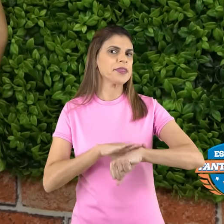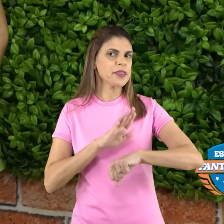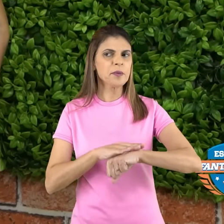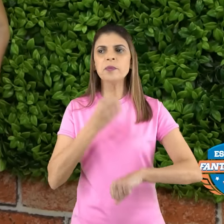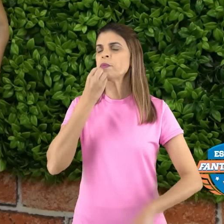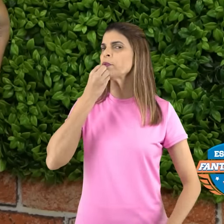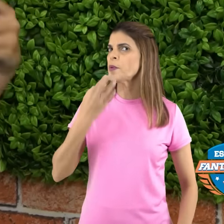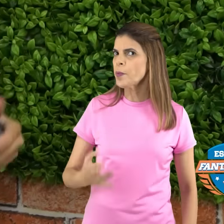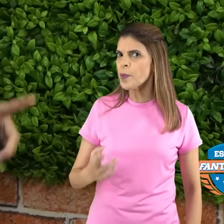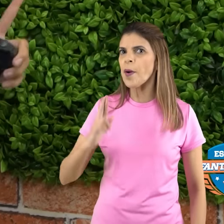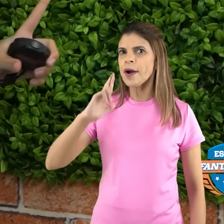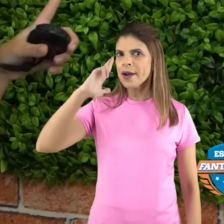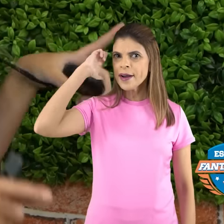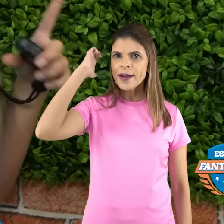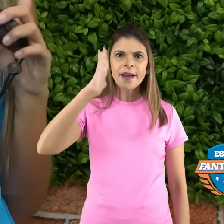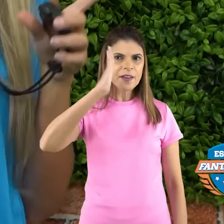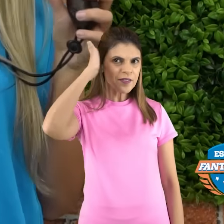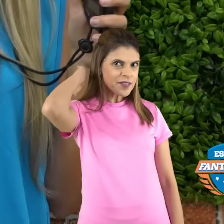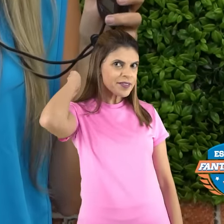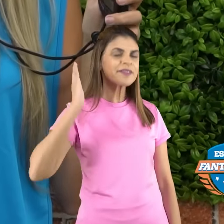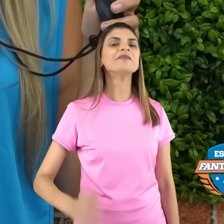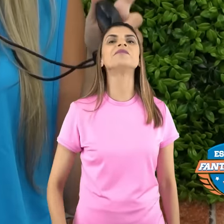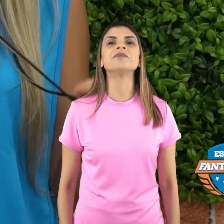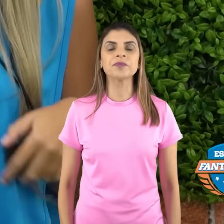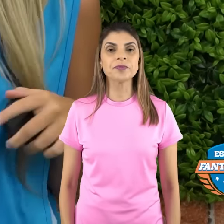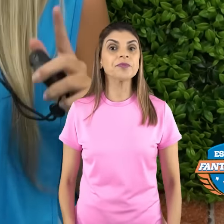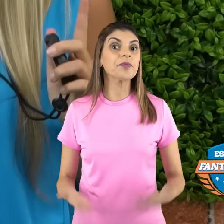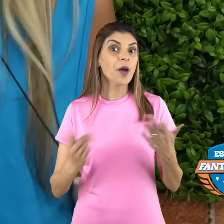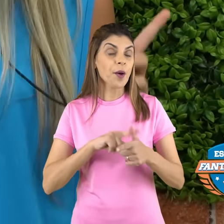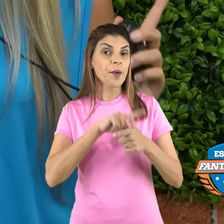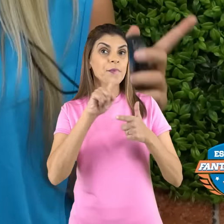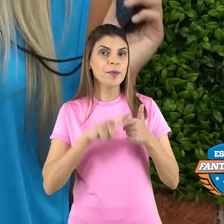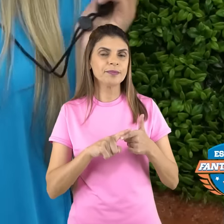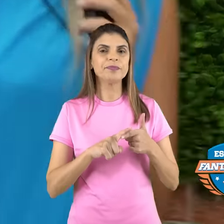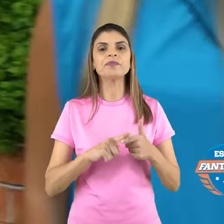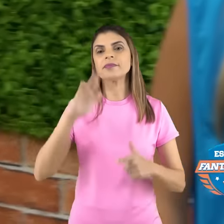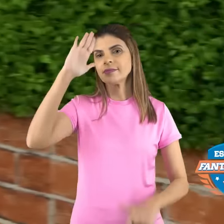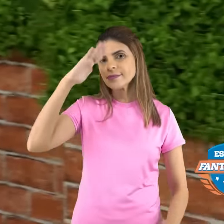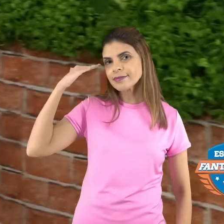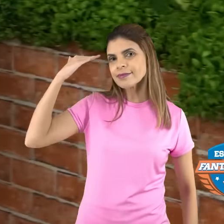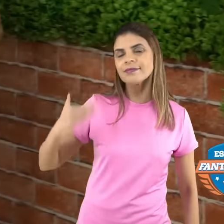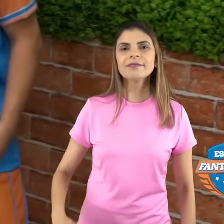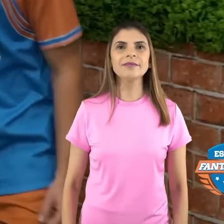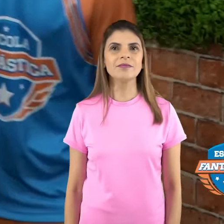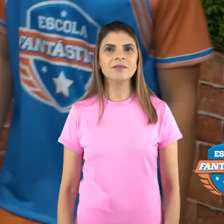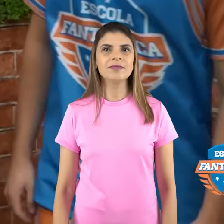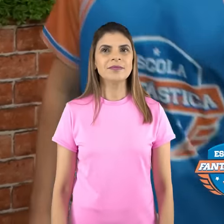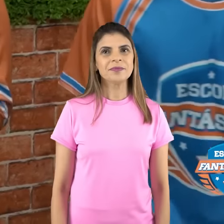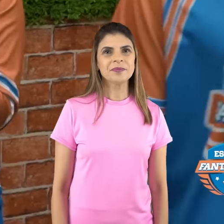Muito bom, Rafael. Agora o próximo participante é o Daniel.